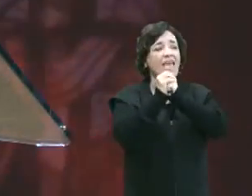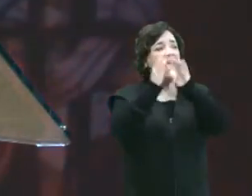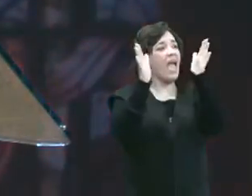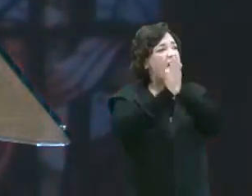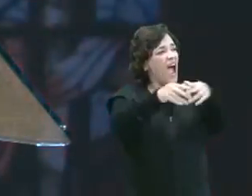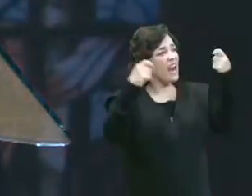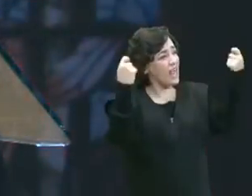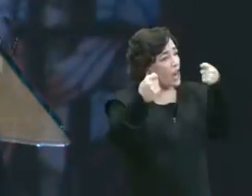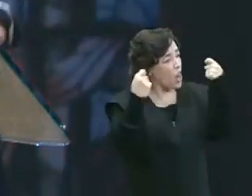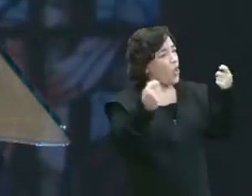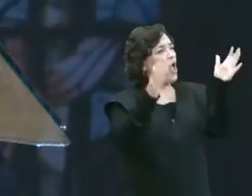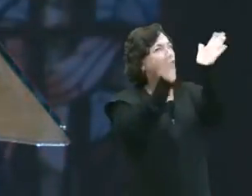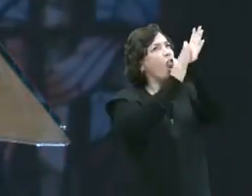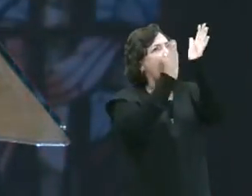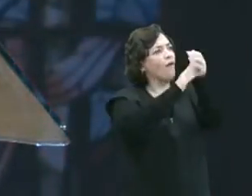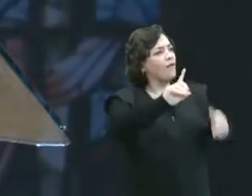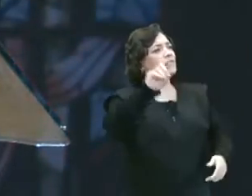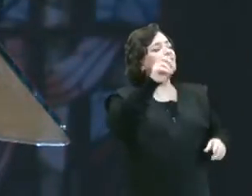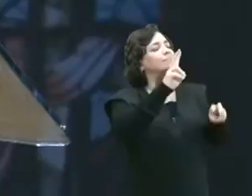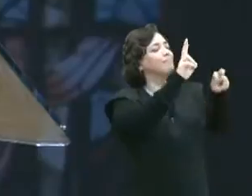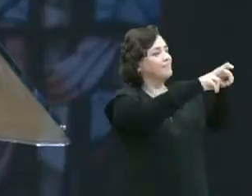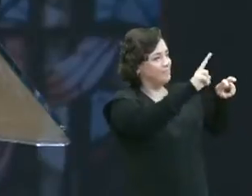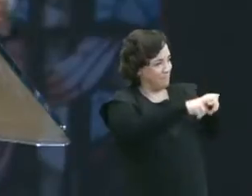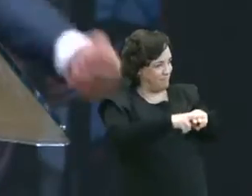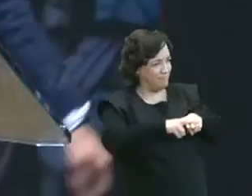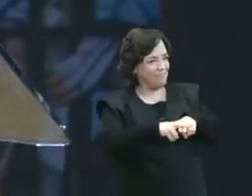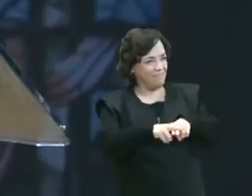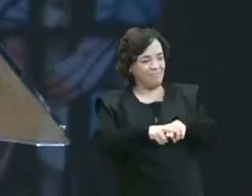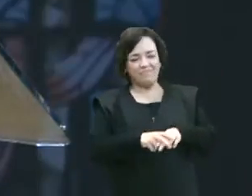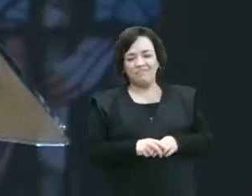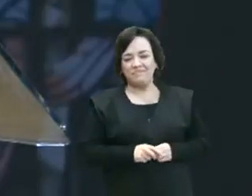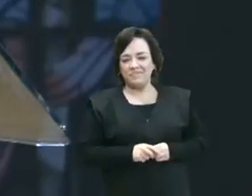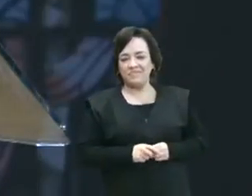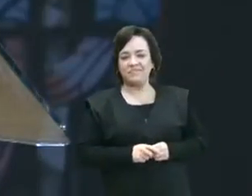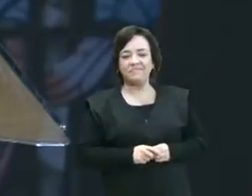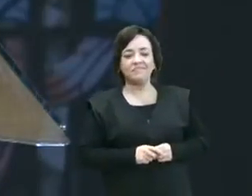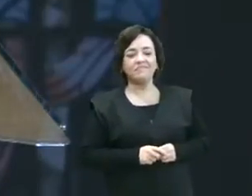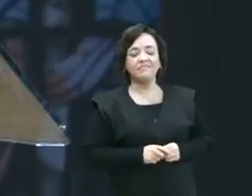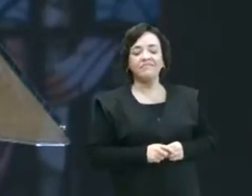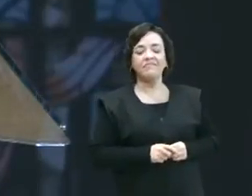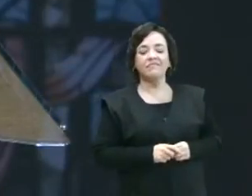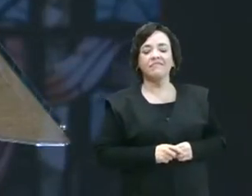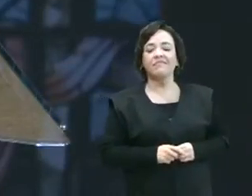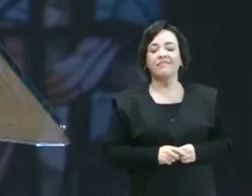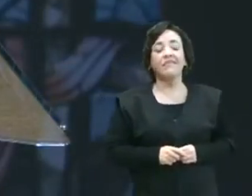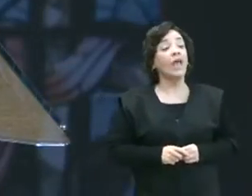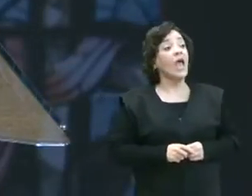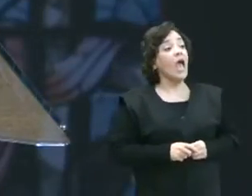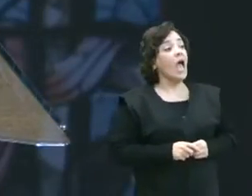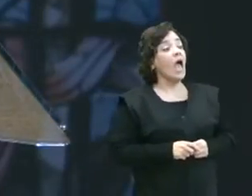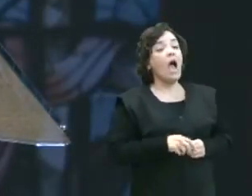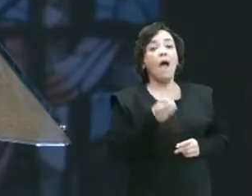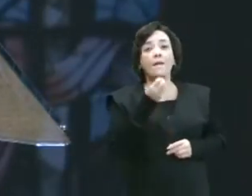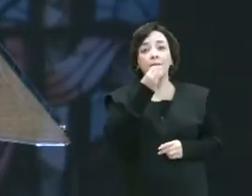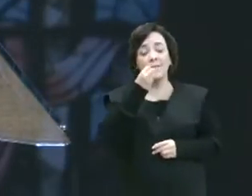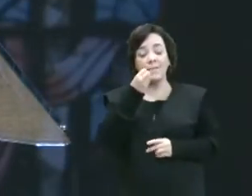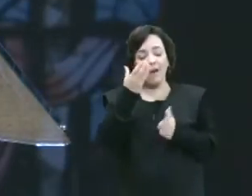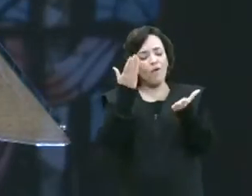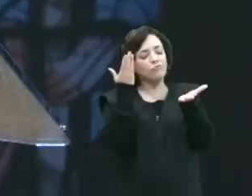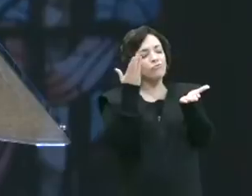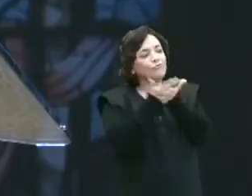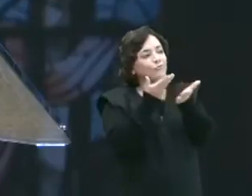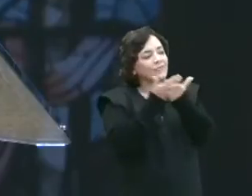aleluia. Louvado seja o nome do Senhor. Você pode se assentar. Que bom estudarmos a palavra de